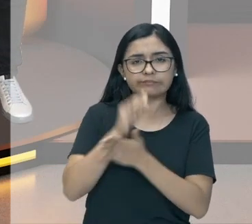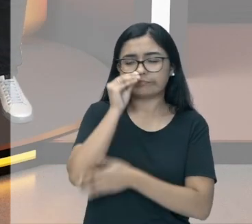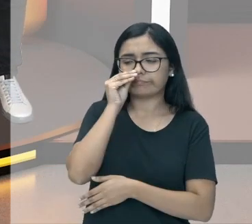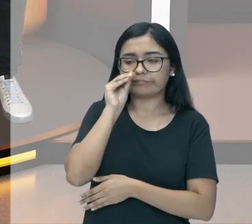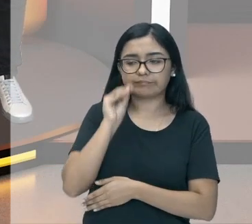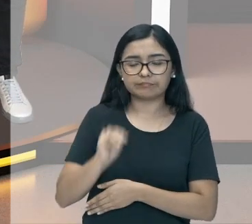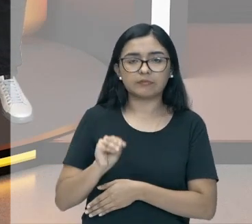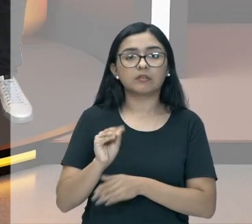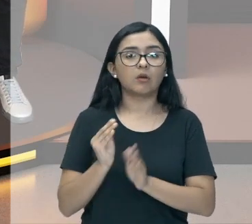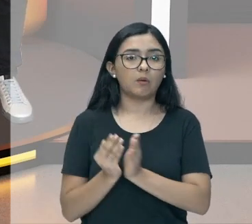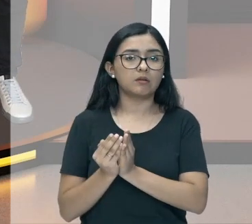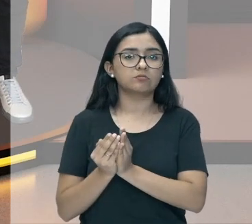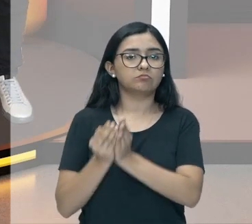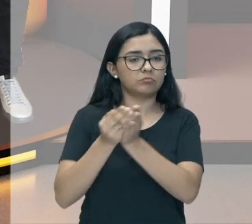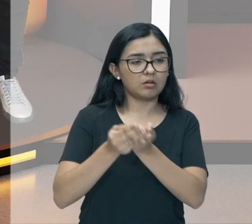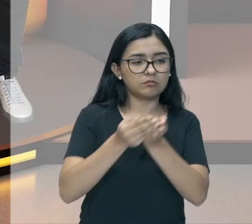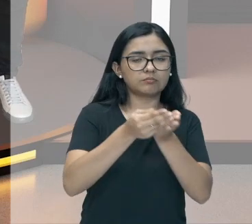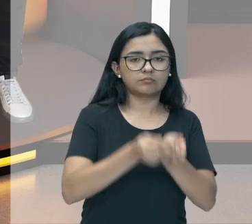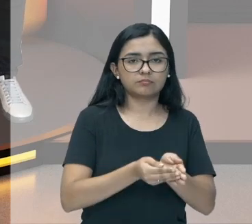lá para a